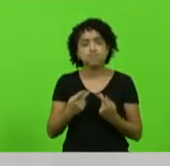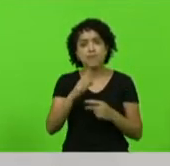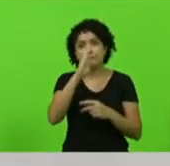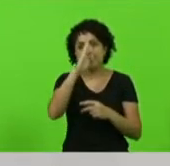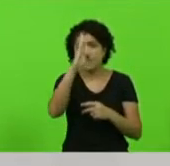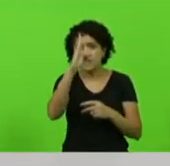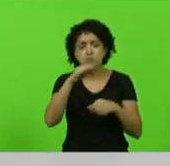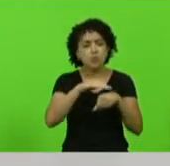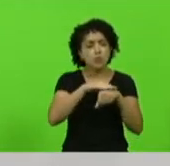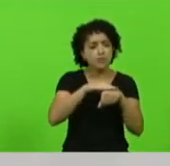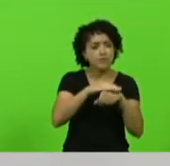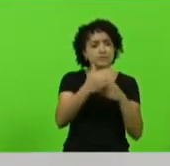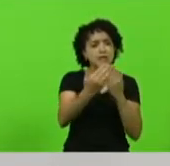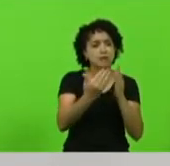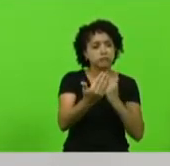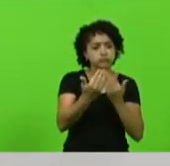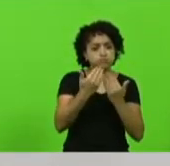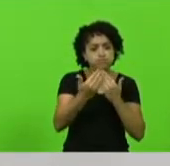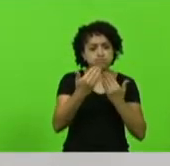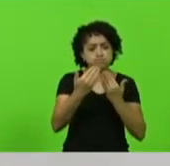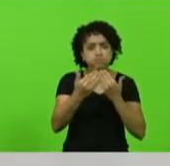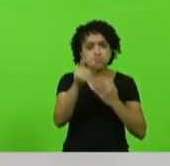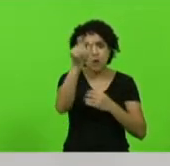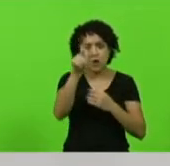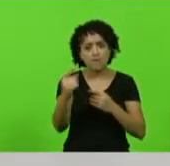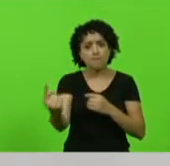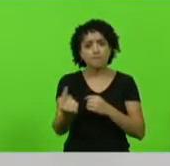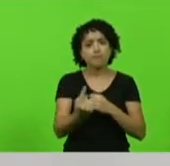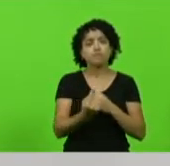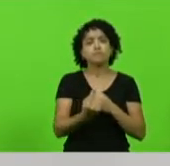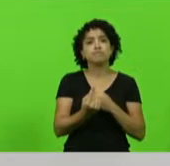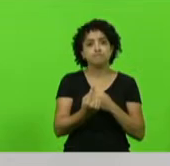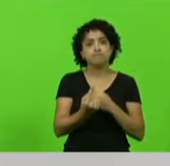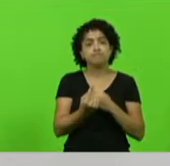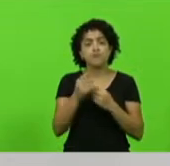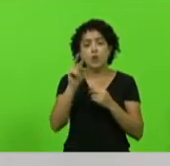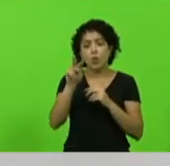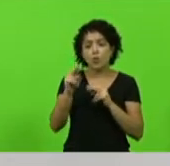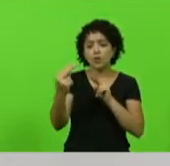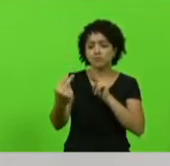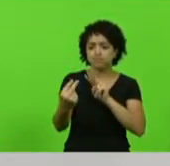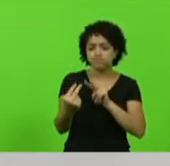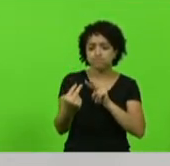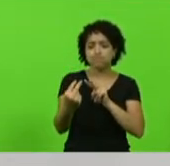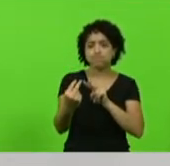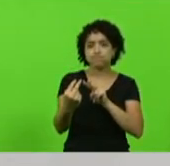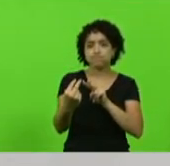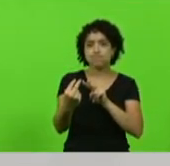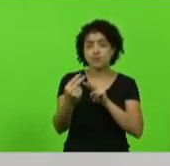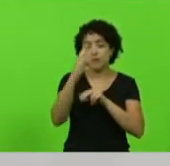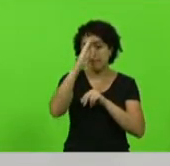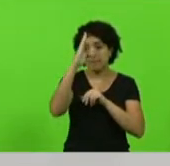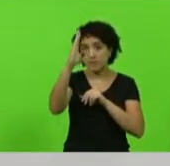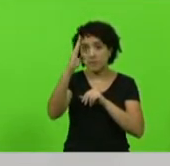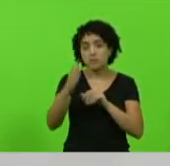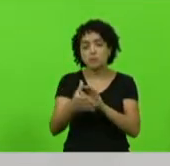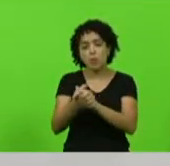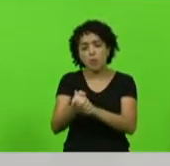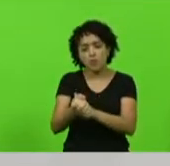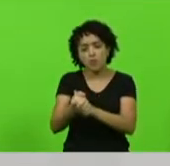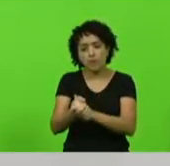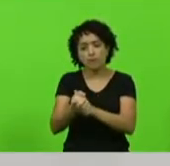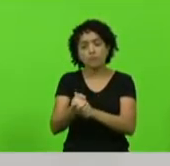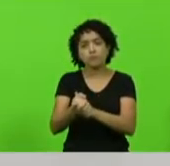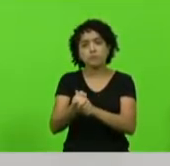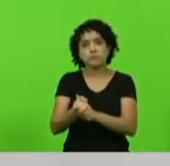com o paciente. O principal é olhar para o paciente. O principal é pegar na mão do paciente